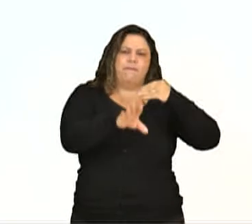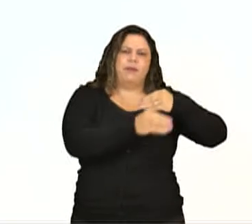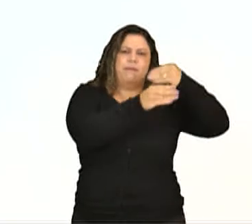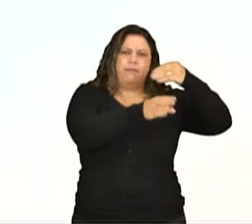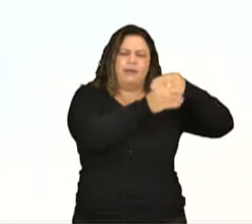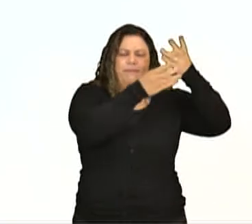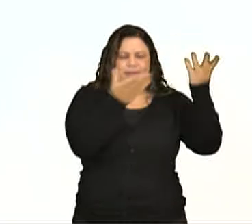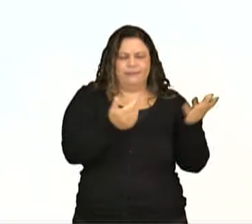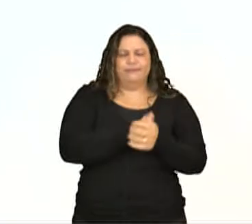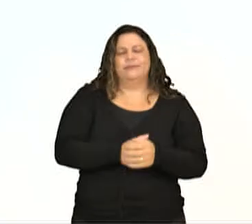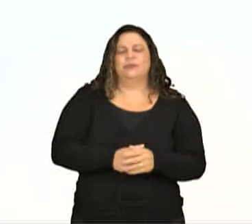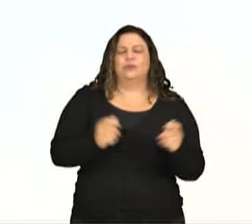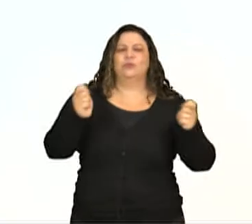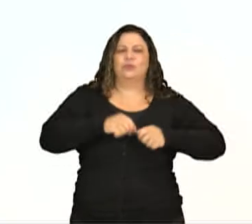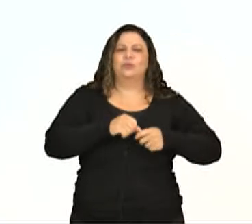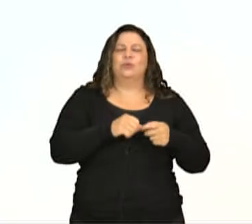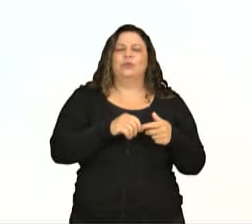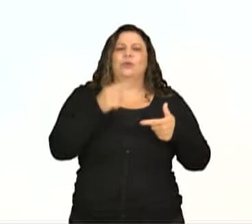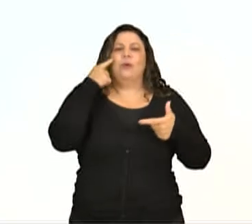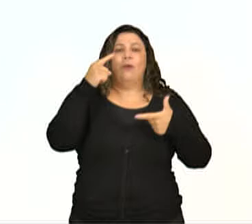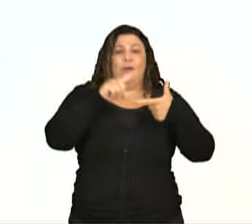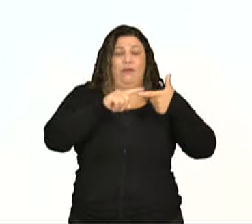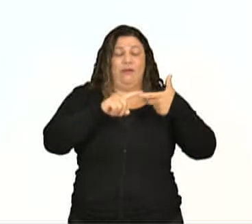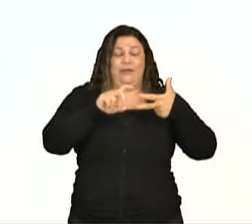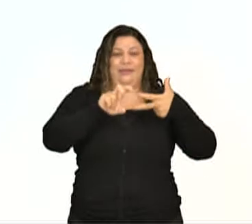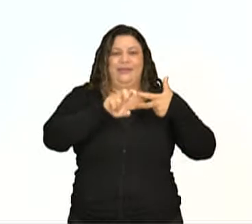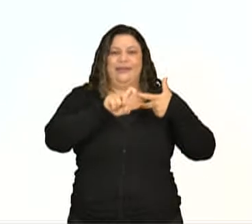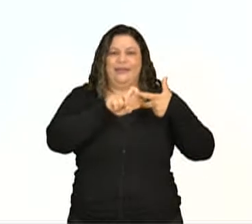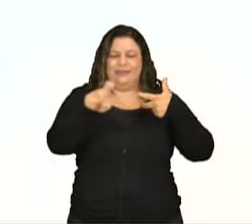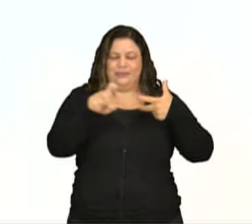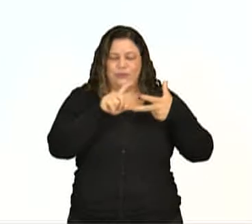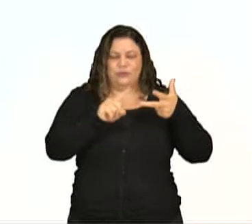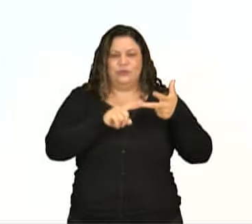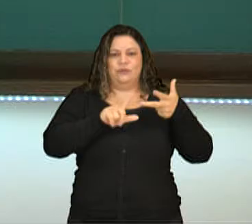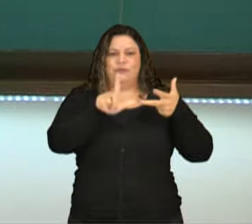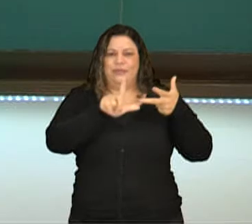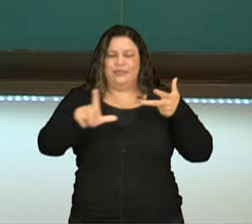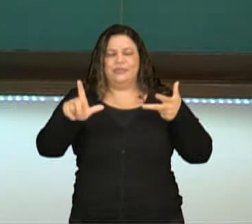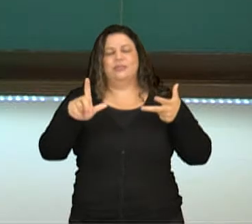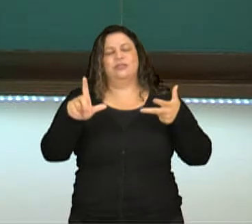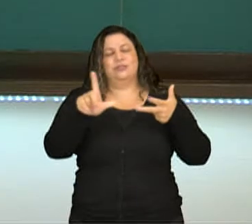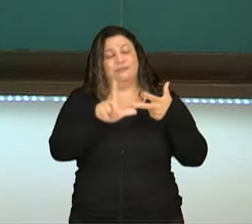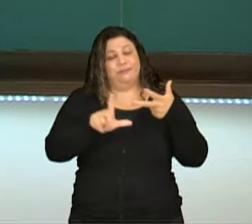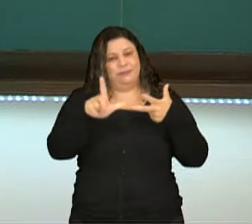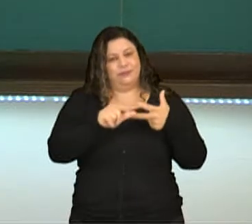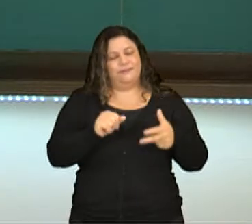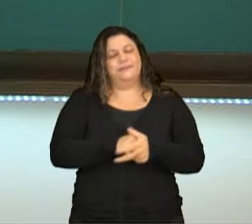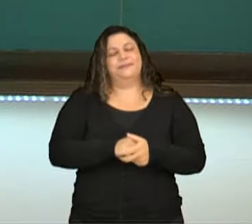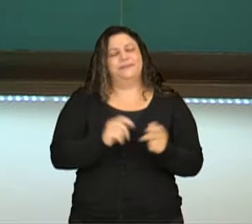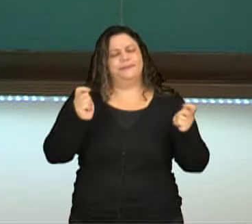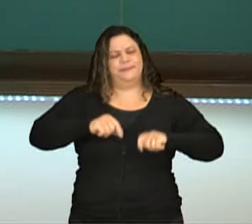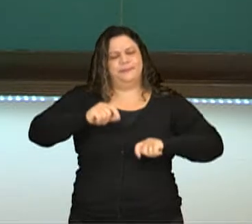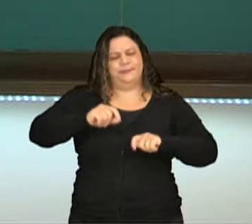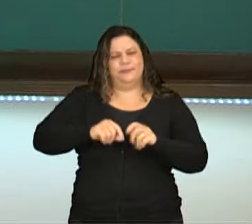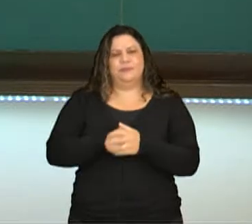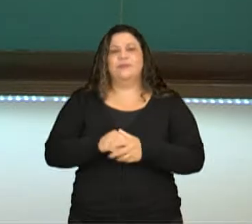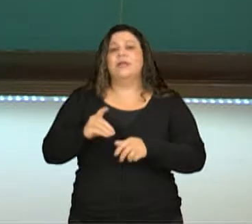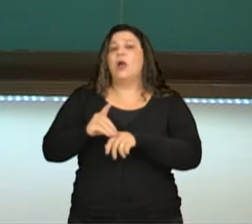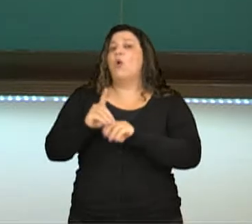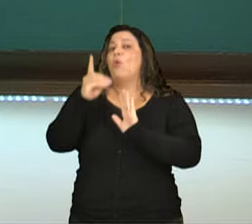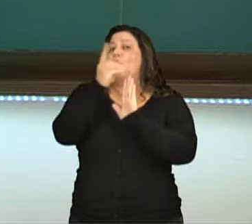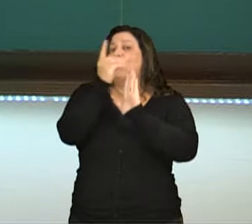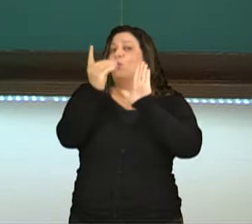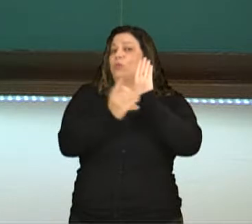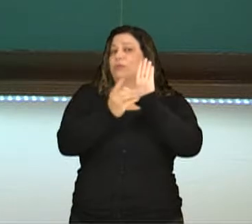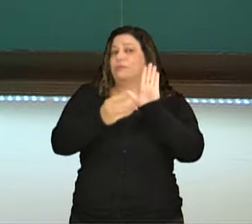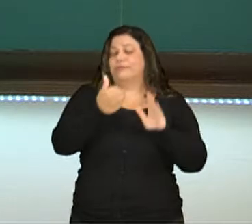e do legislativo, já que ele governava por decretos. Então sim, elementos aí que apoiavam essa acusação de São